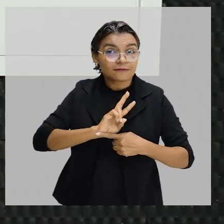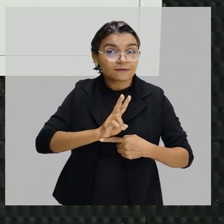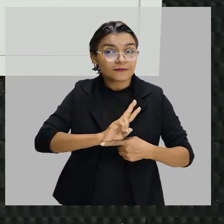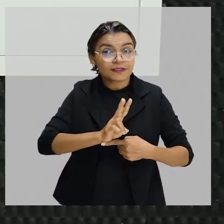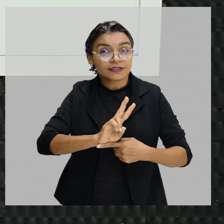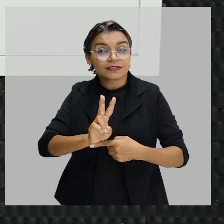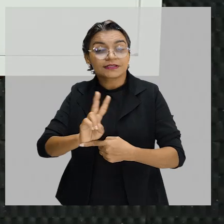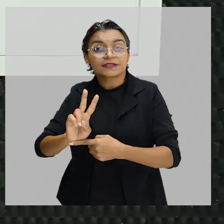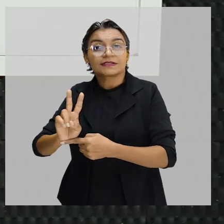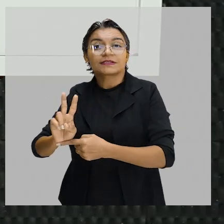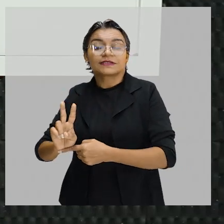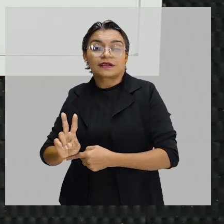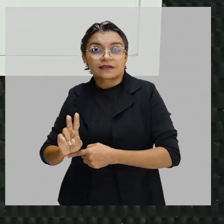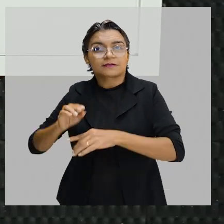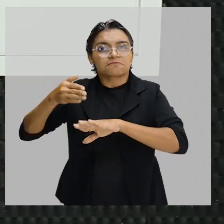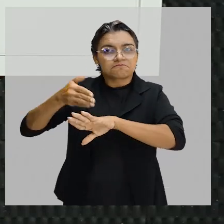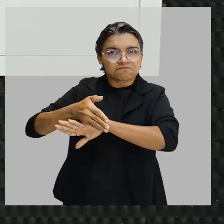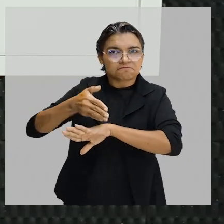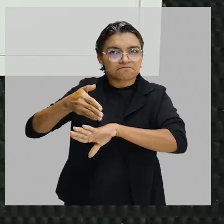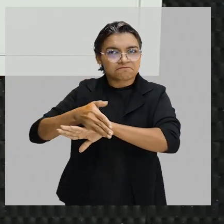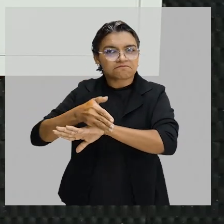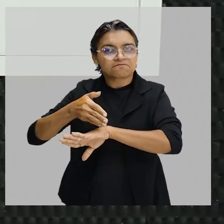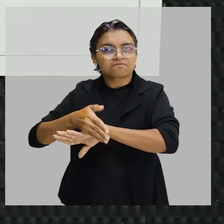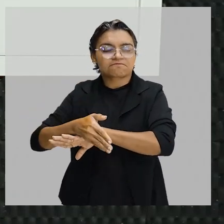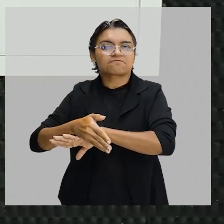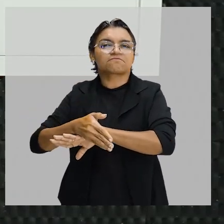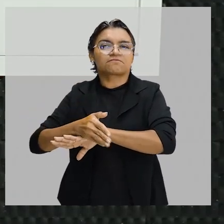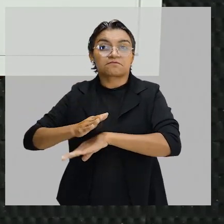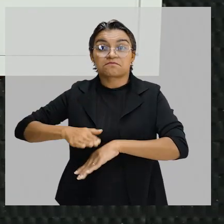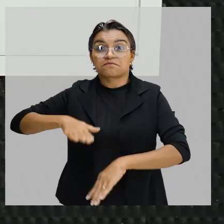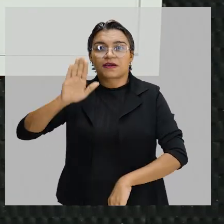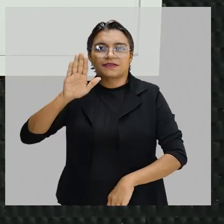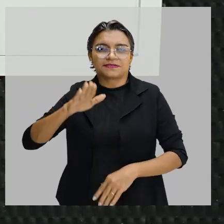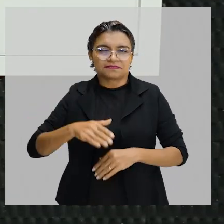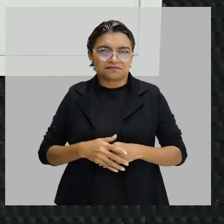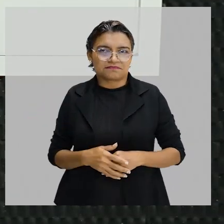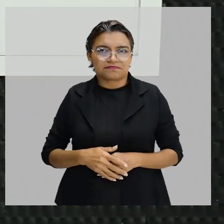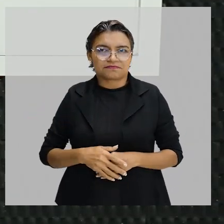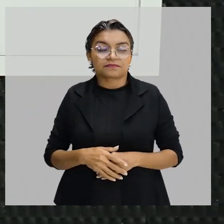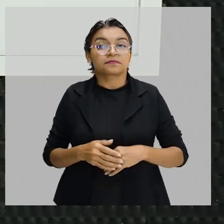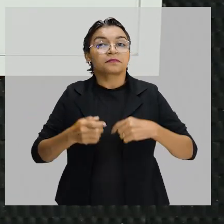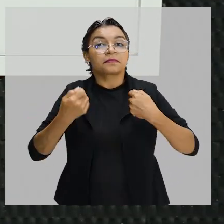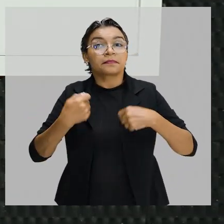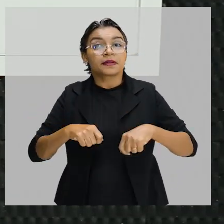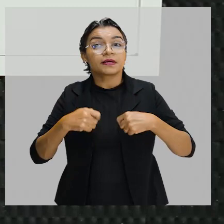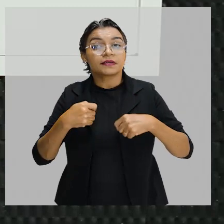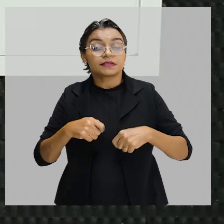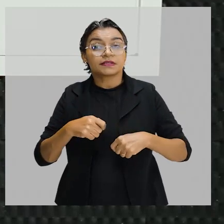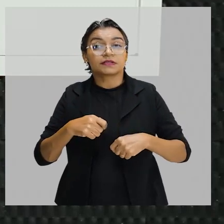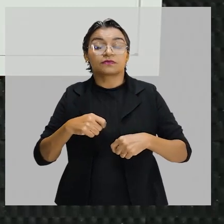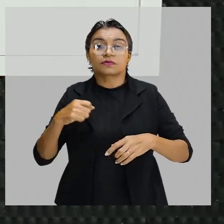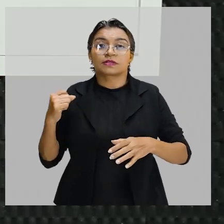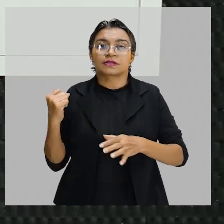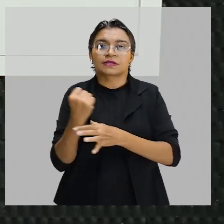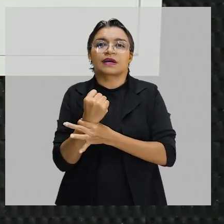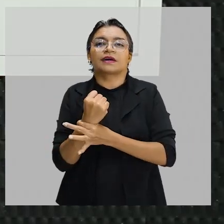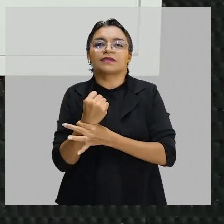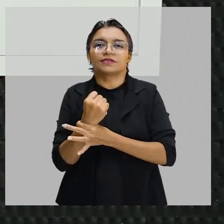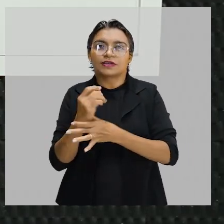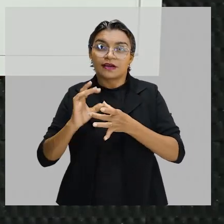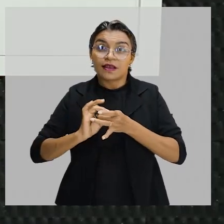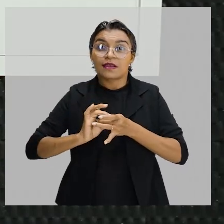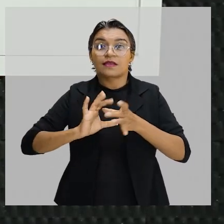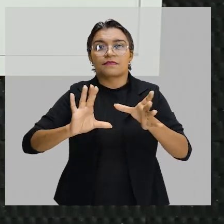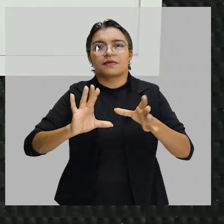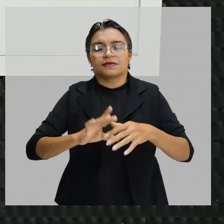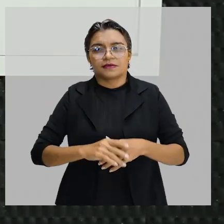fiscalizar, me envolver muito mais. Então, eu preciso da garantia da liberdade,